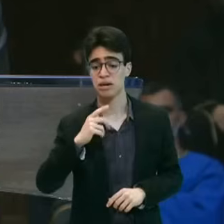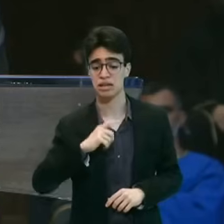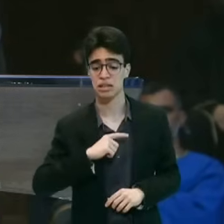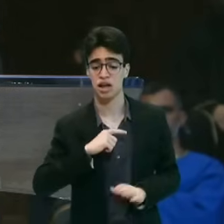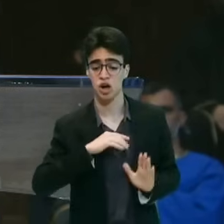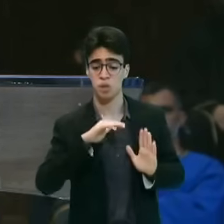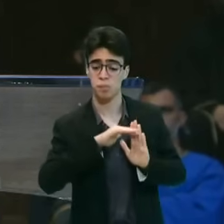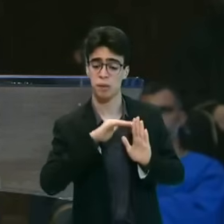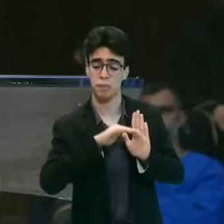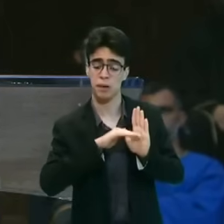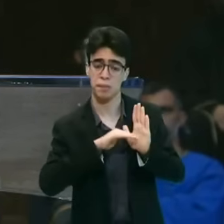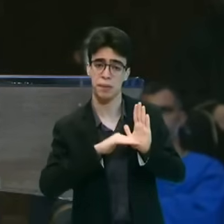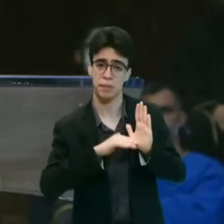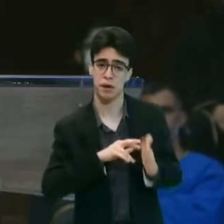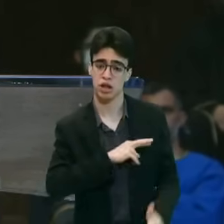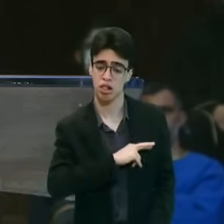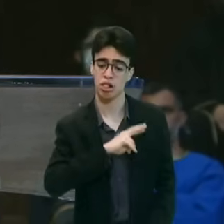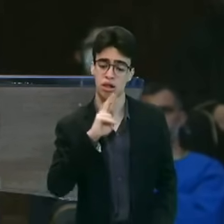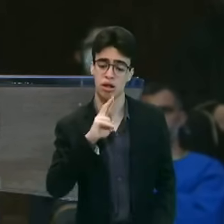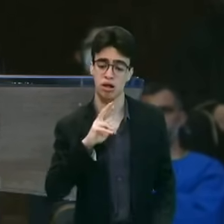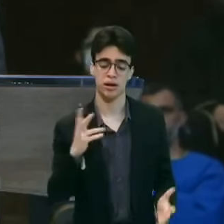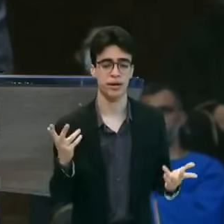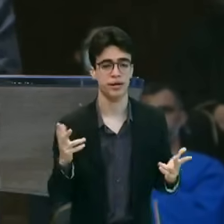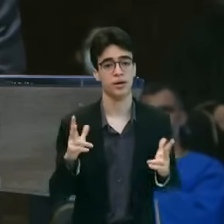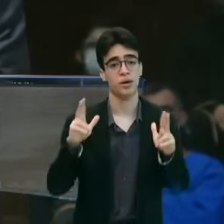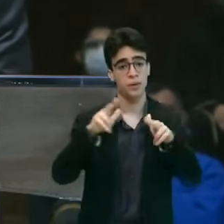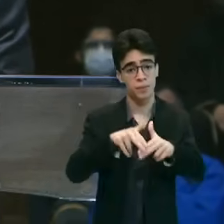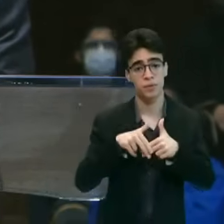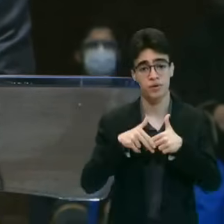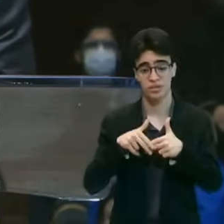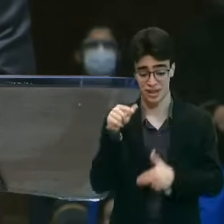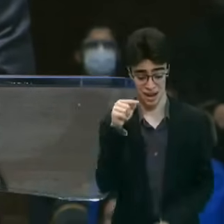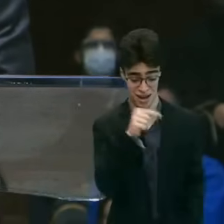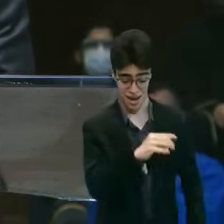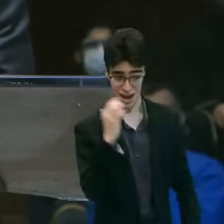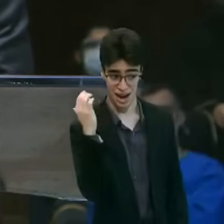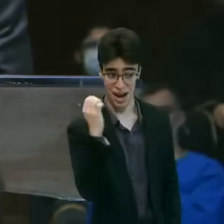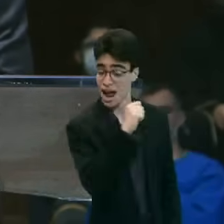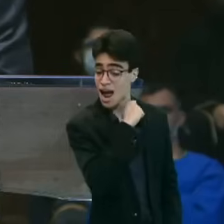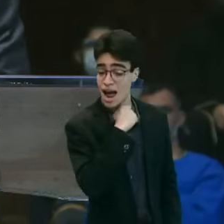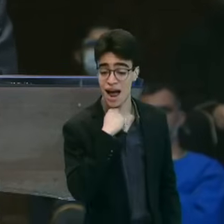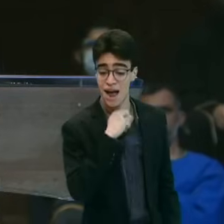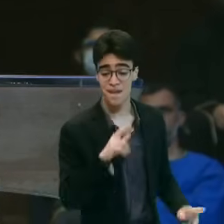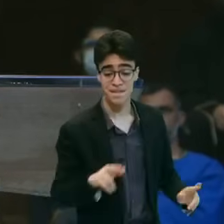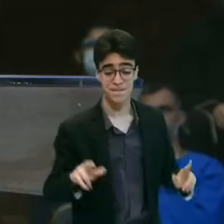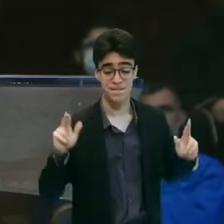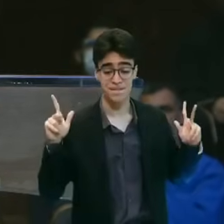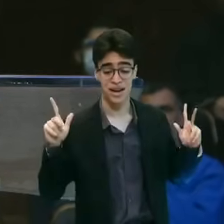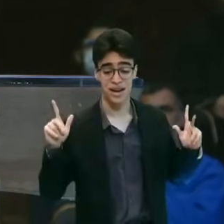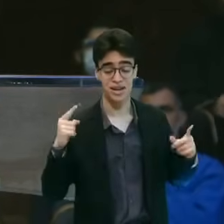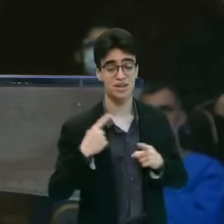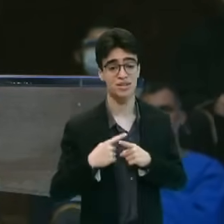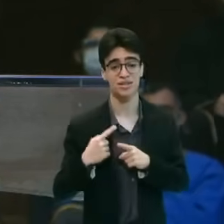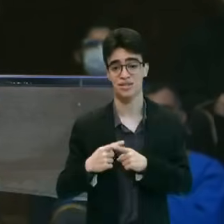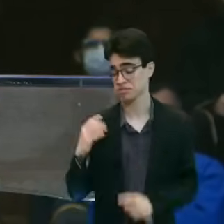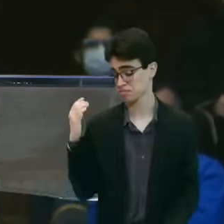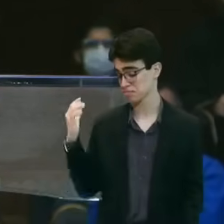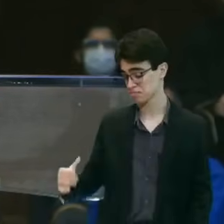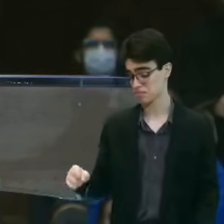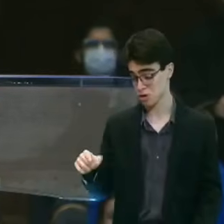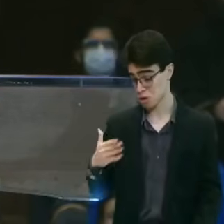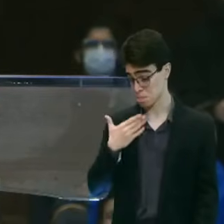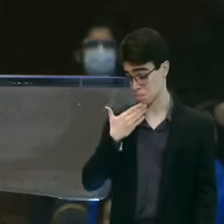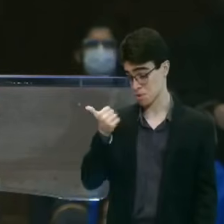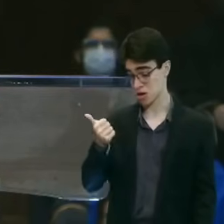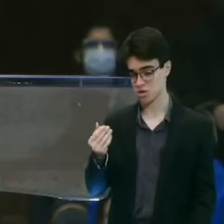ritual, e por isso, diferentemente do seu irmão, ele não ofereceu o melhor que